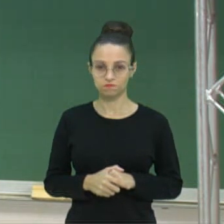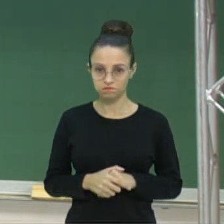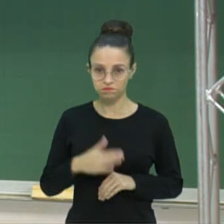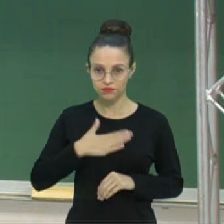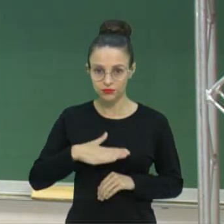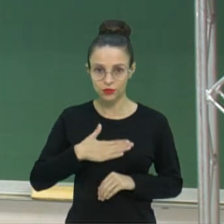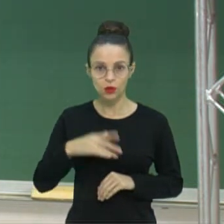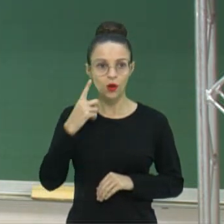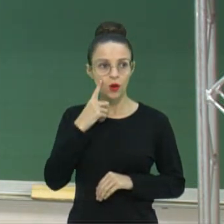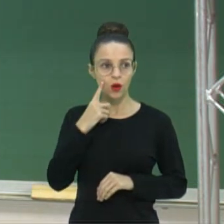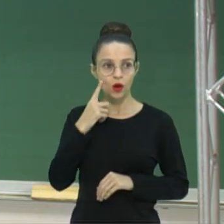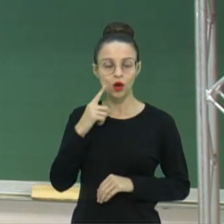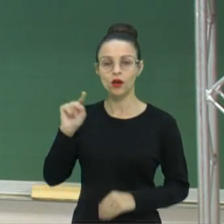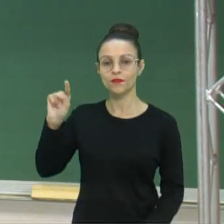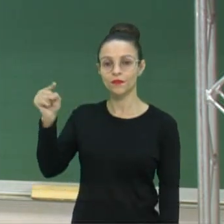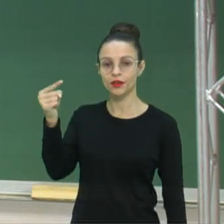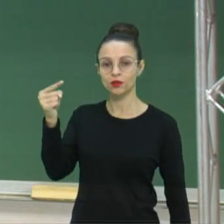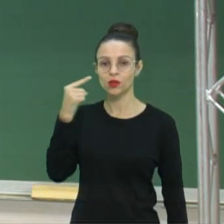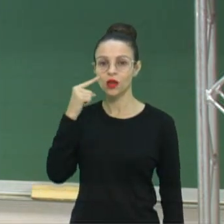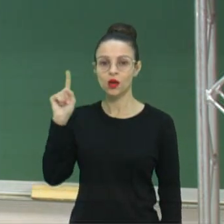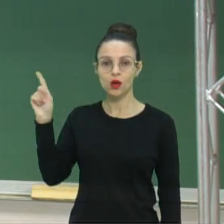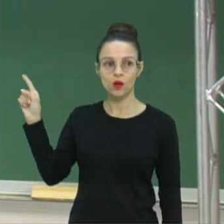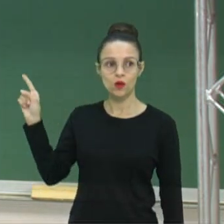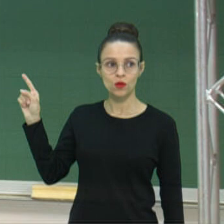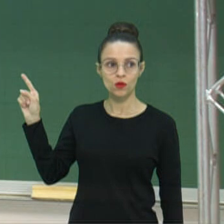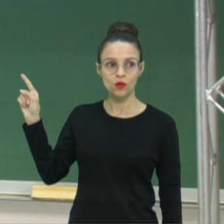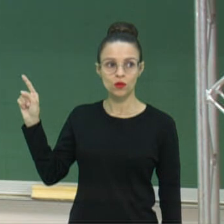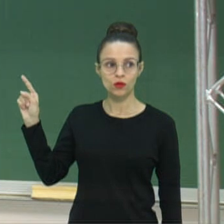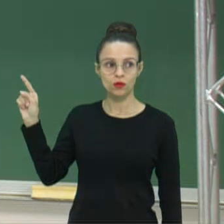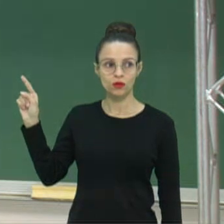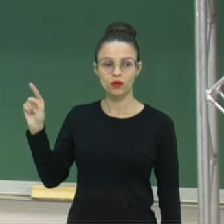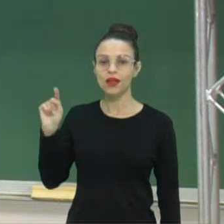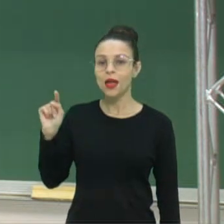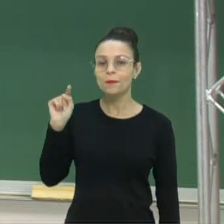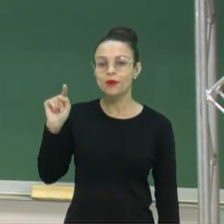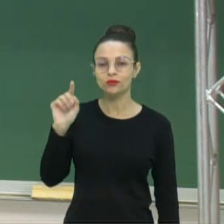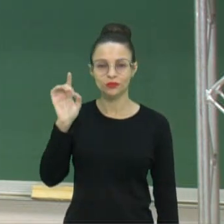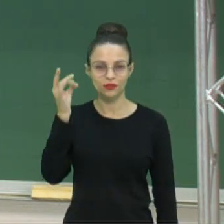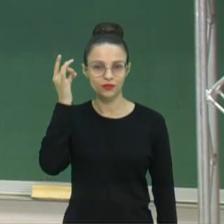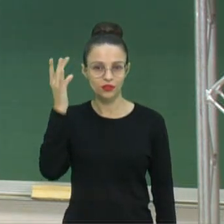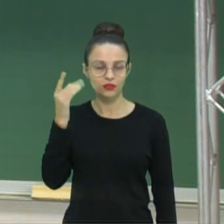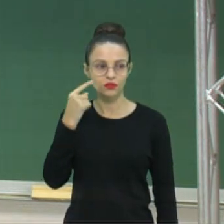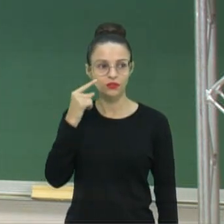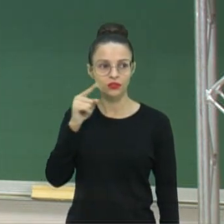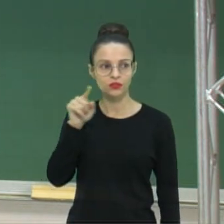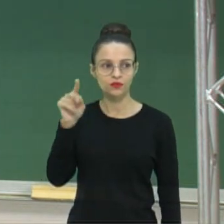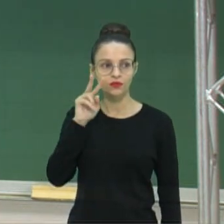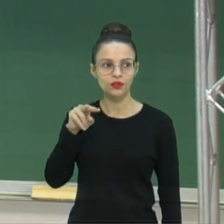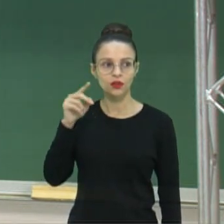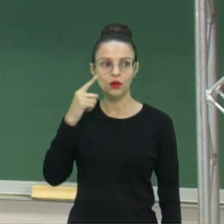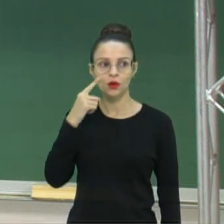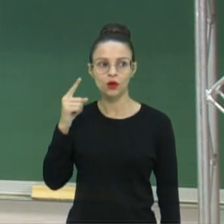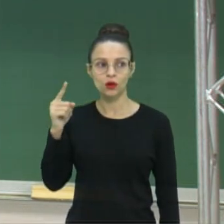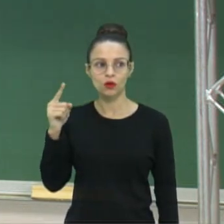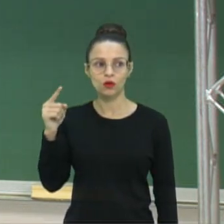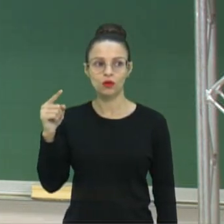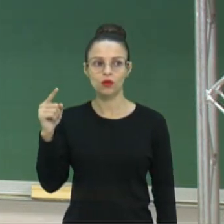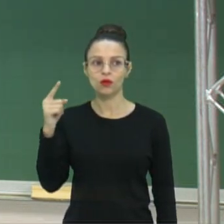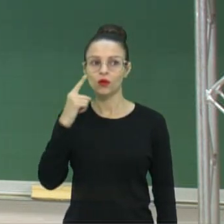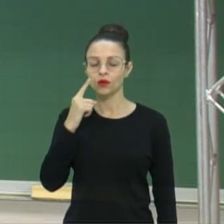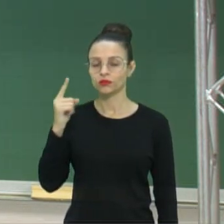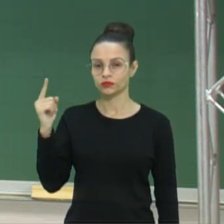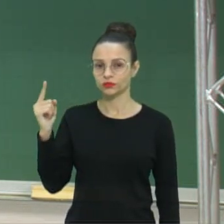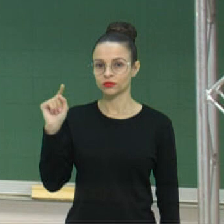Tranquilo? De novo, vírgula se encontra aqui. Isso aqui não é vírgula. Lembre-se que isso aqui são pontos, é só para facilitar a leitura. Então, nós vamos ter, lembre-se aqui,